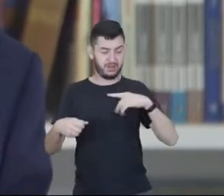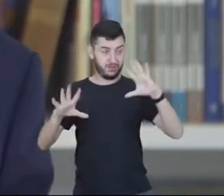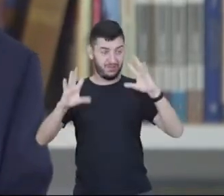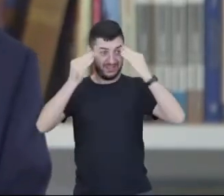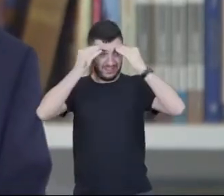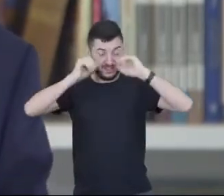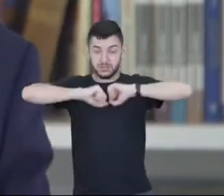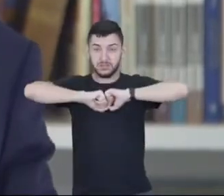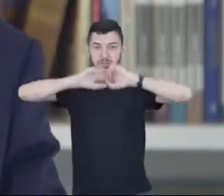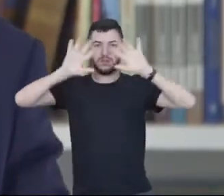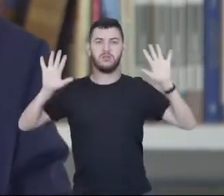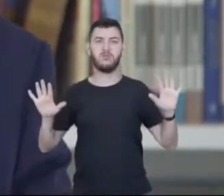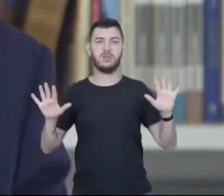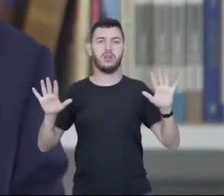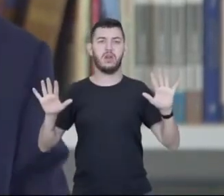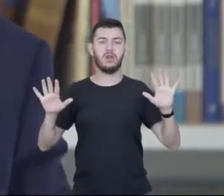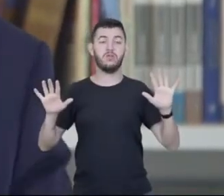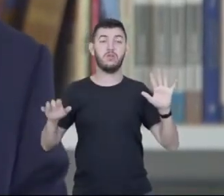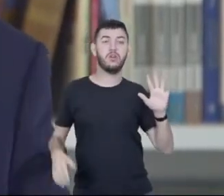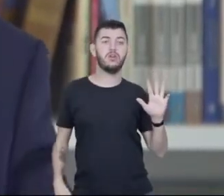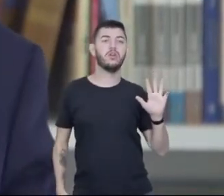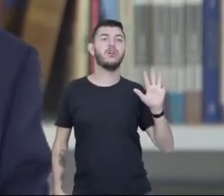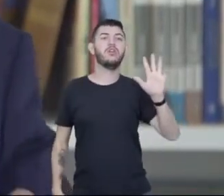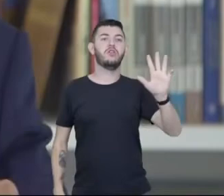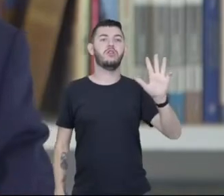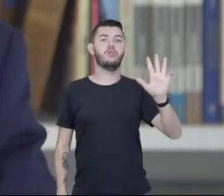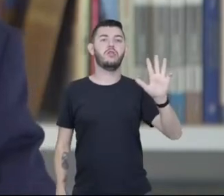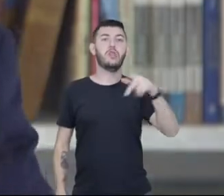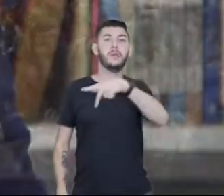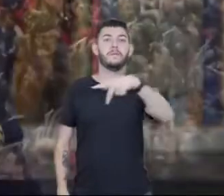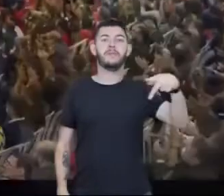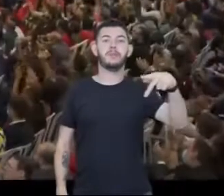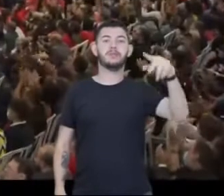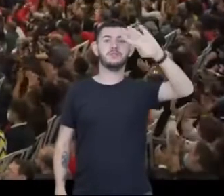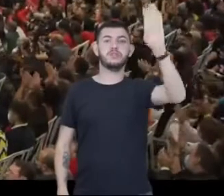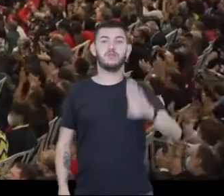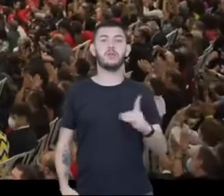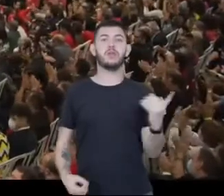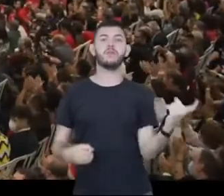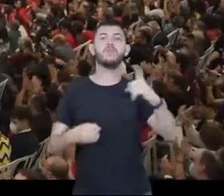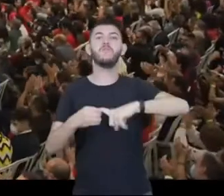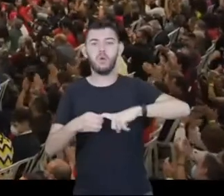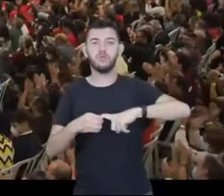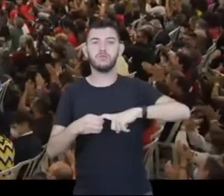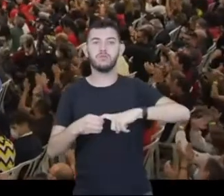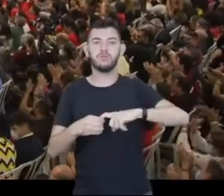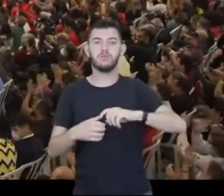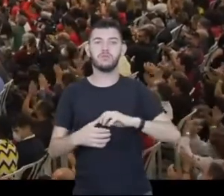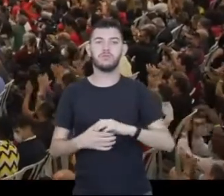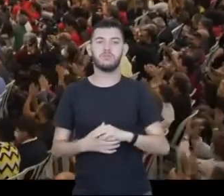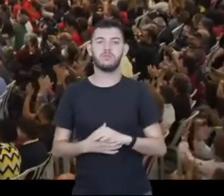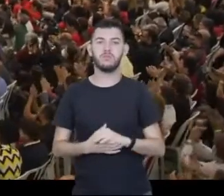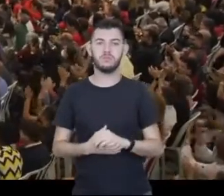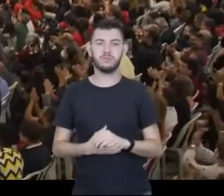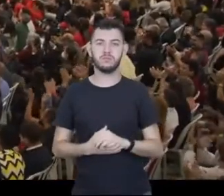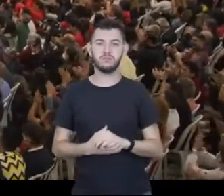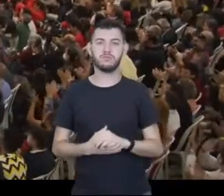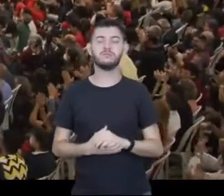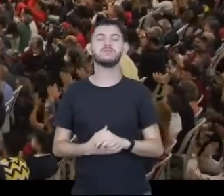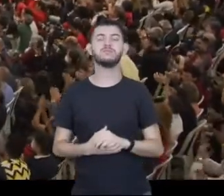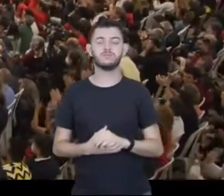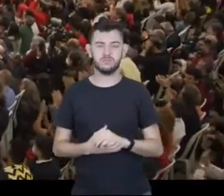volta de lula à presidência do Brasil bom e é